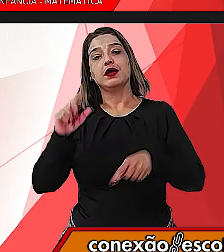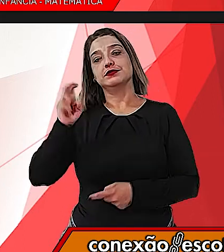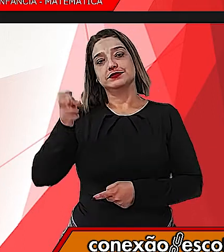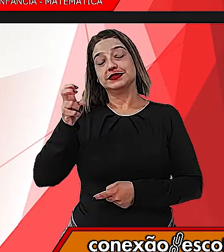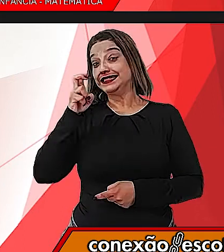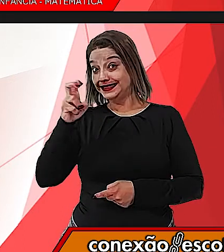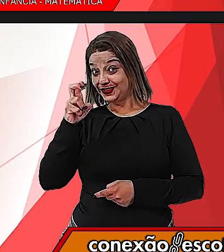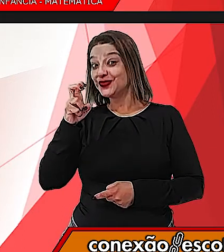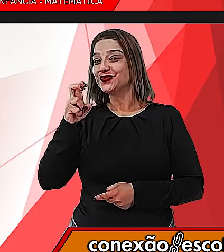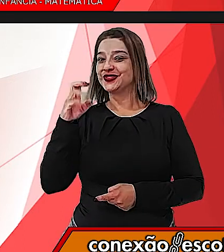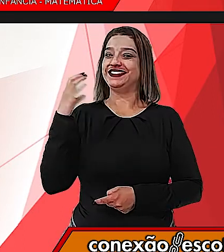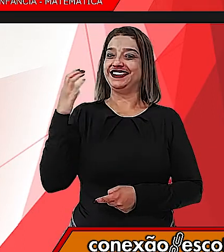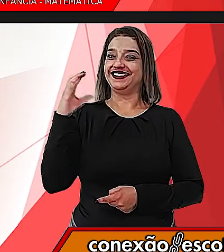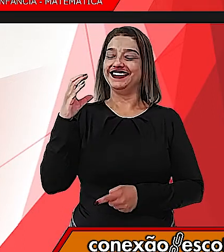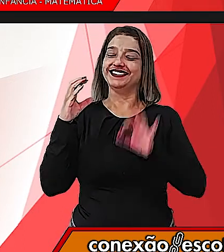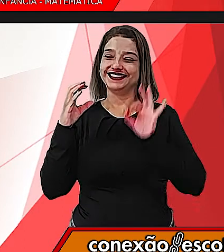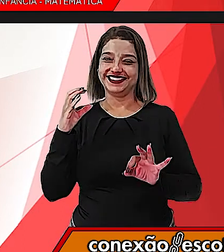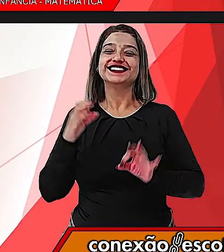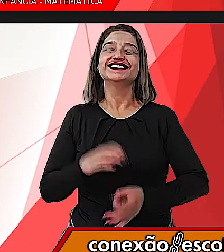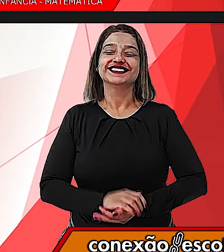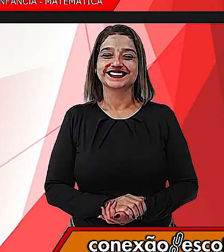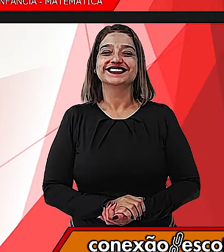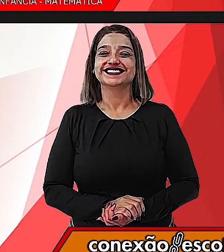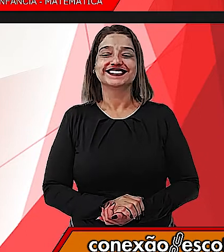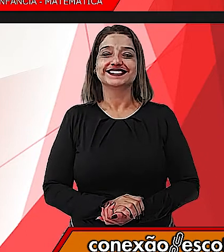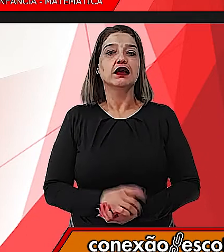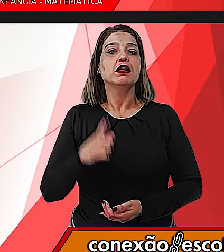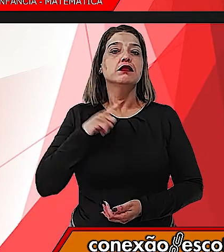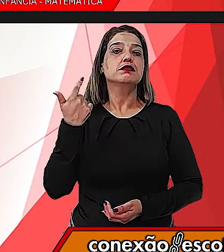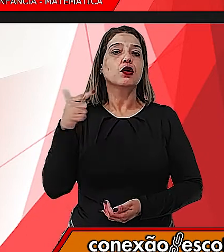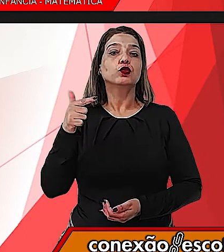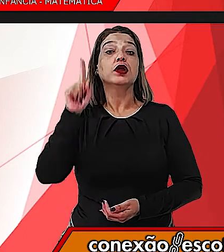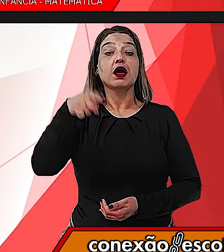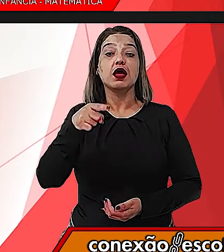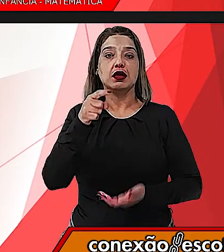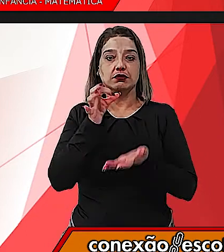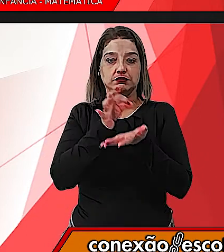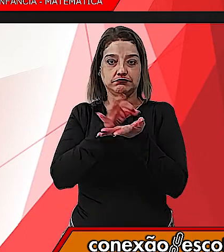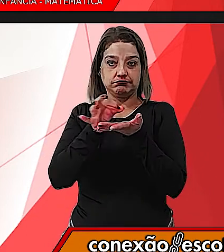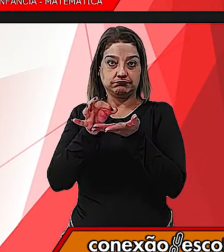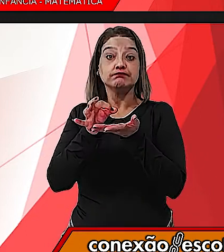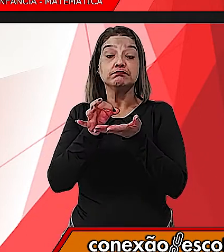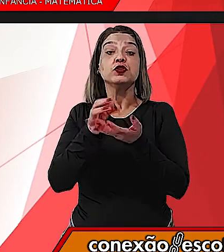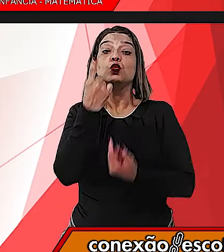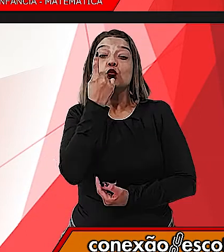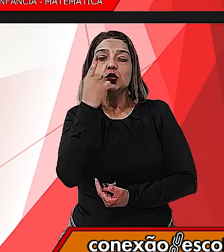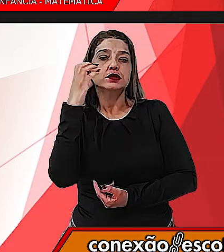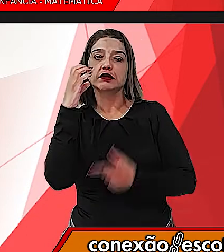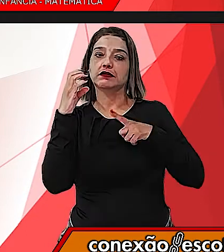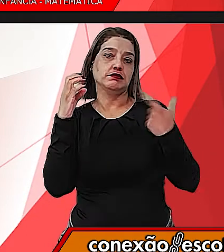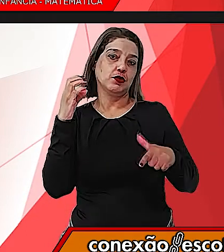5 centavos, muito bom. Nós não temos mais a moeda de 1 centavo.